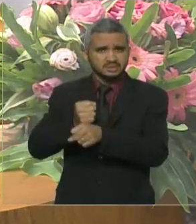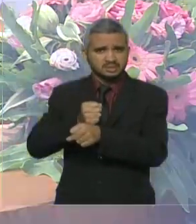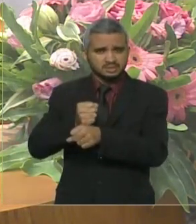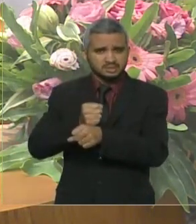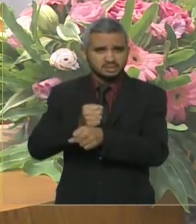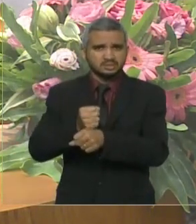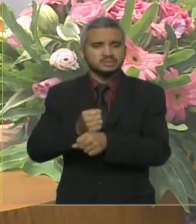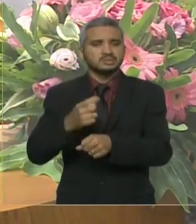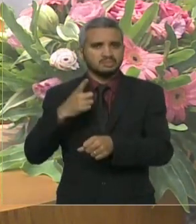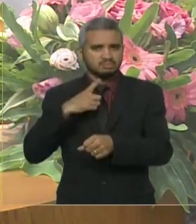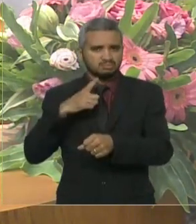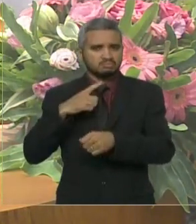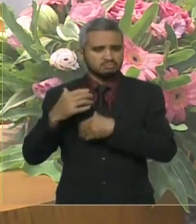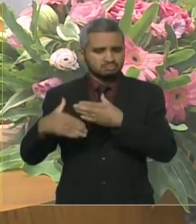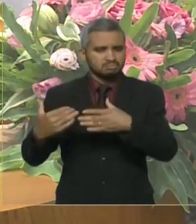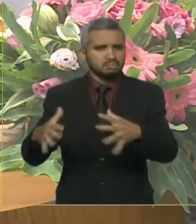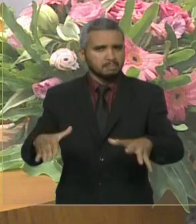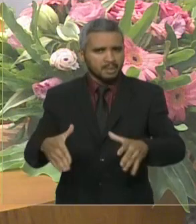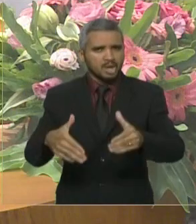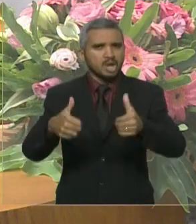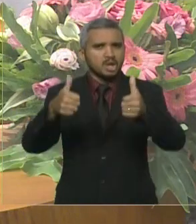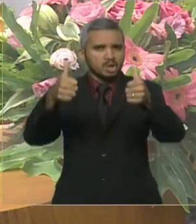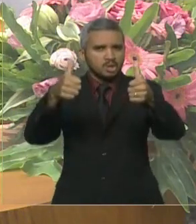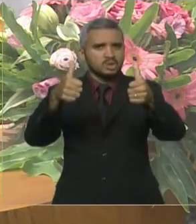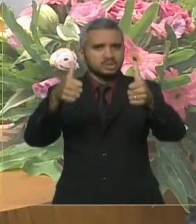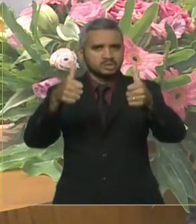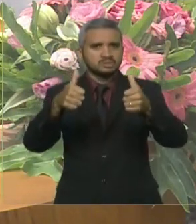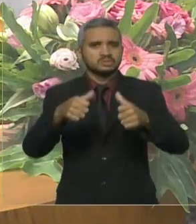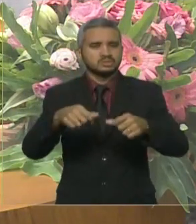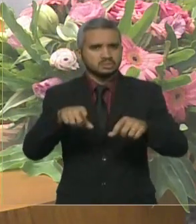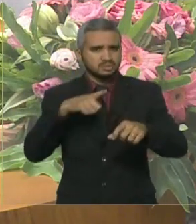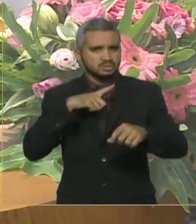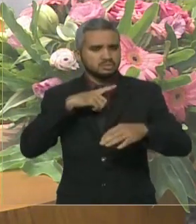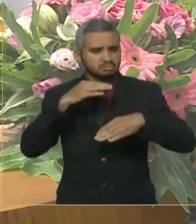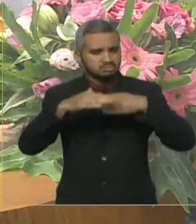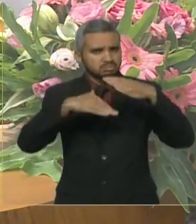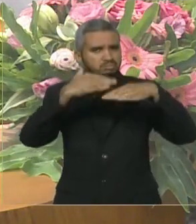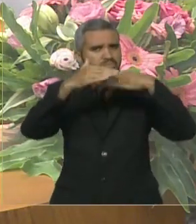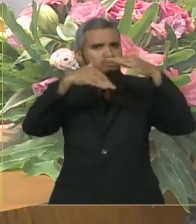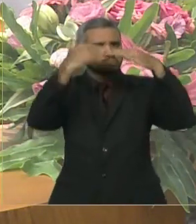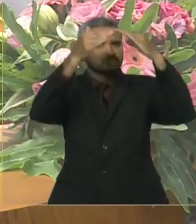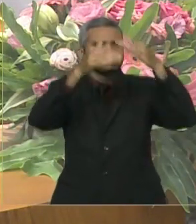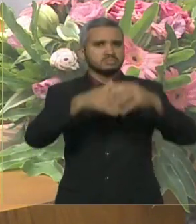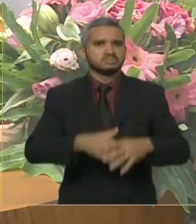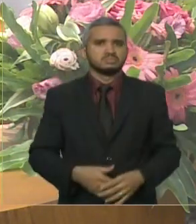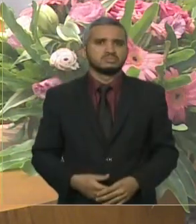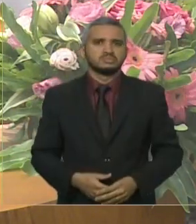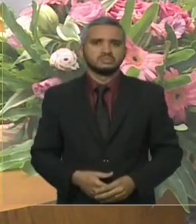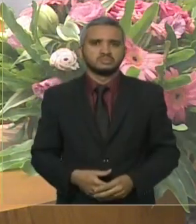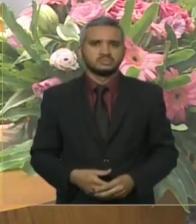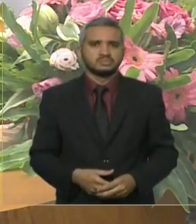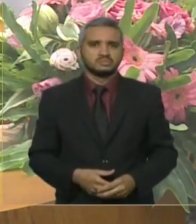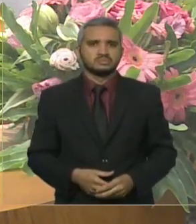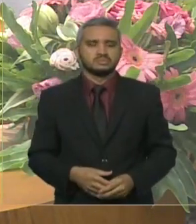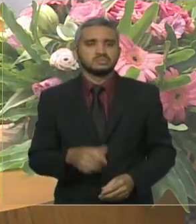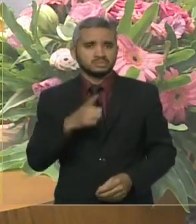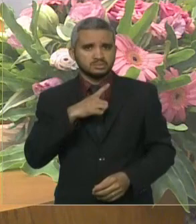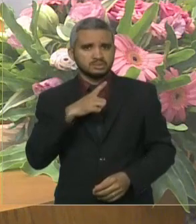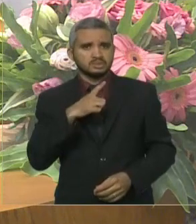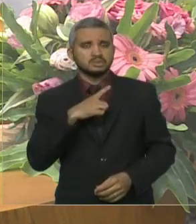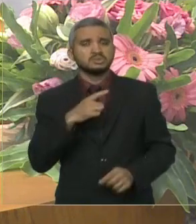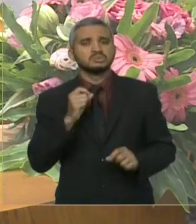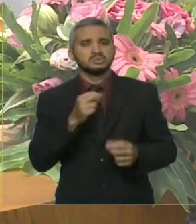tem melhorado bastante e tem tido alguns avanços, aonde está à frente da